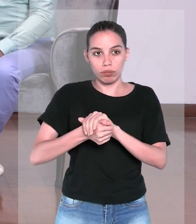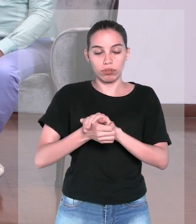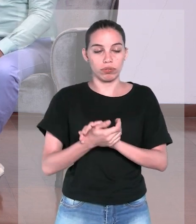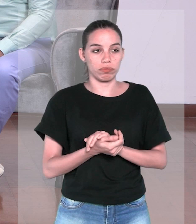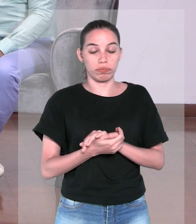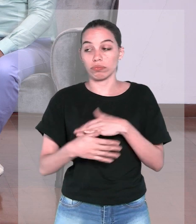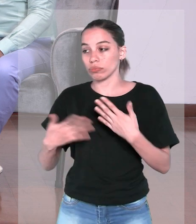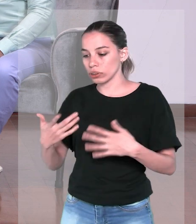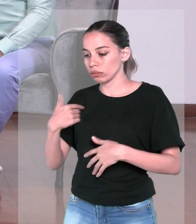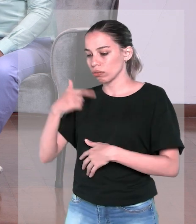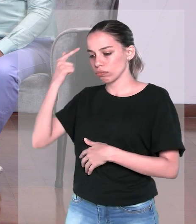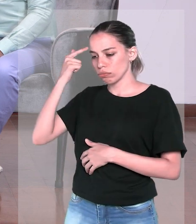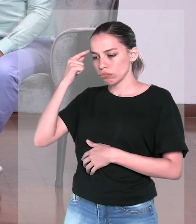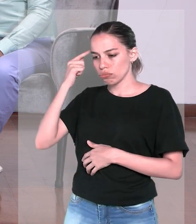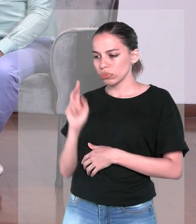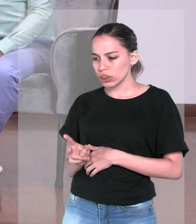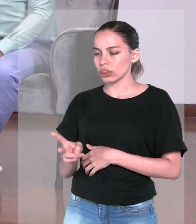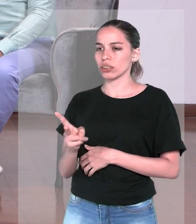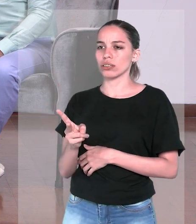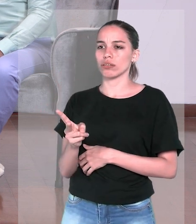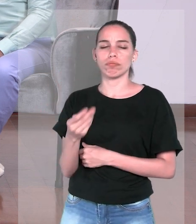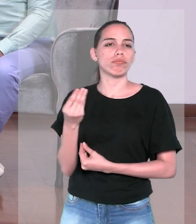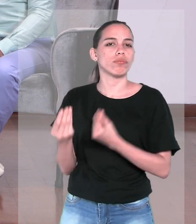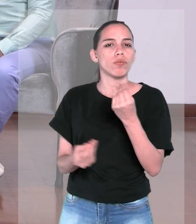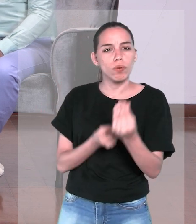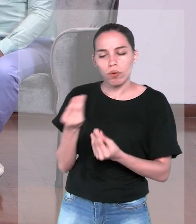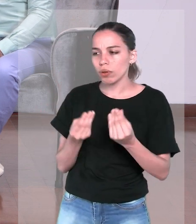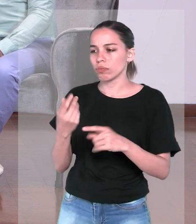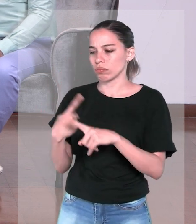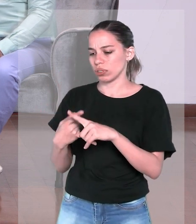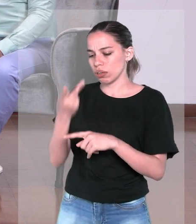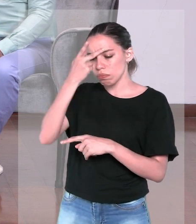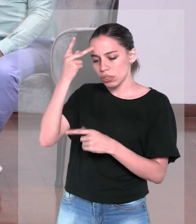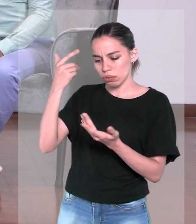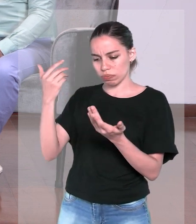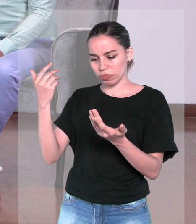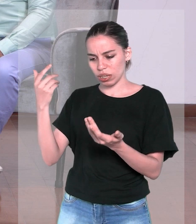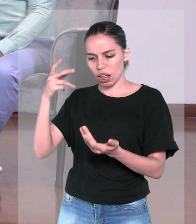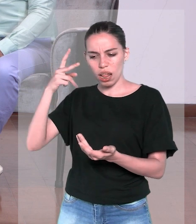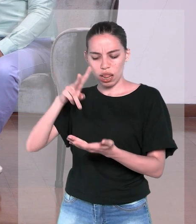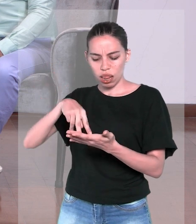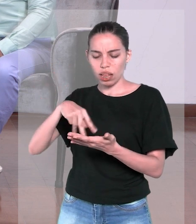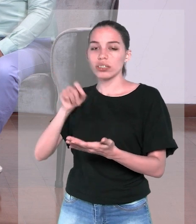adolescente, o leitor jovem. E desde todo sempre, eu, através dos meus livros,